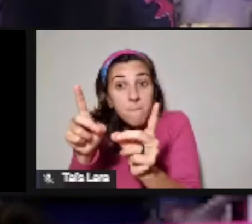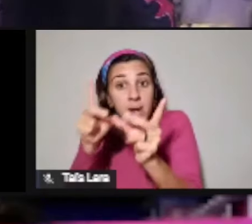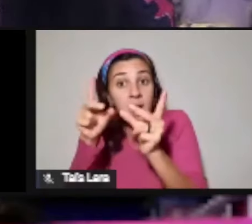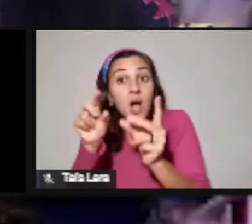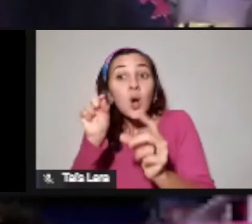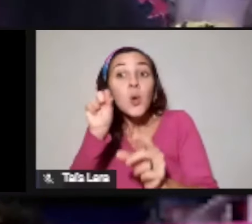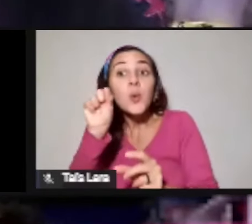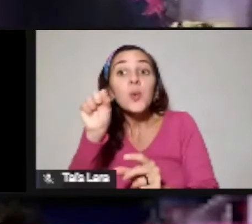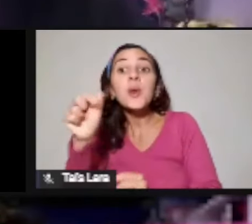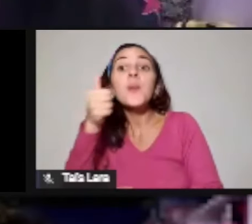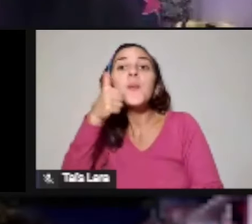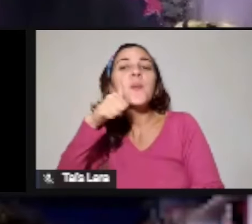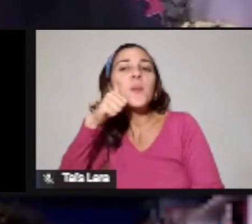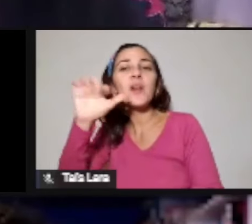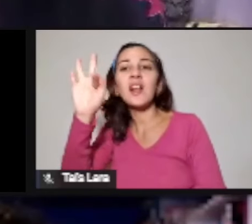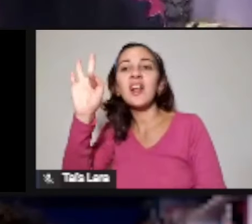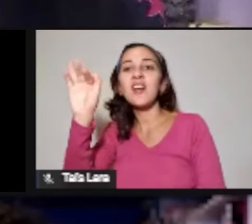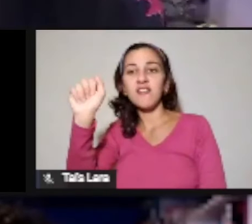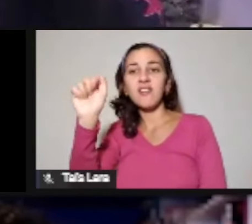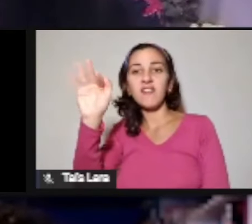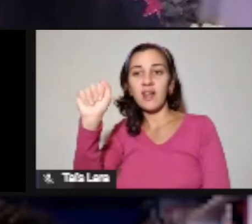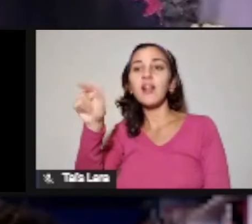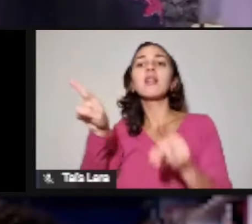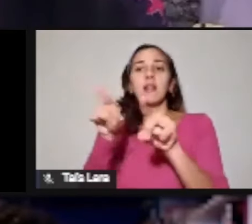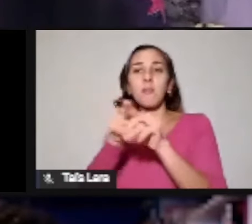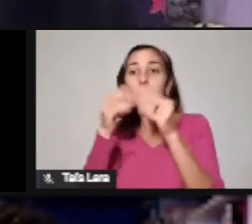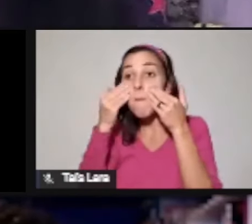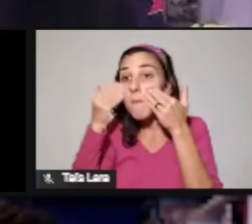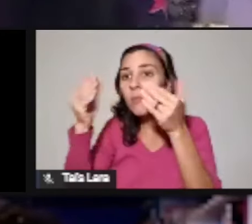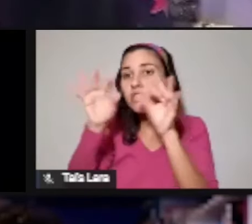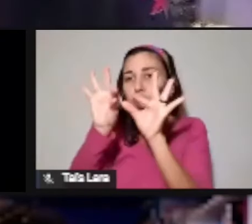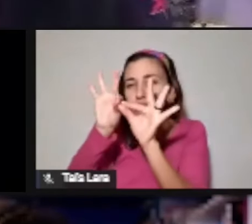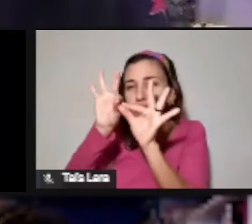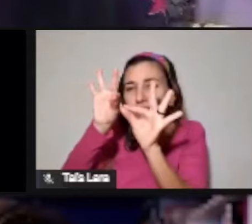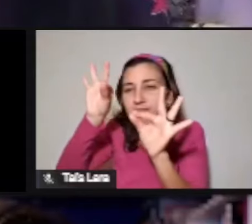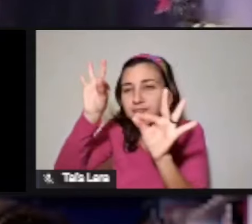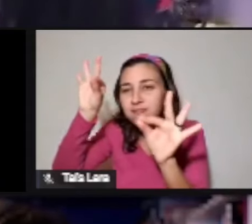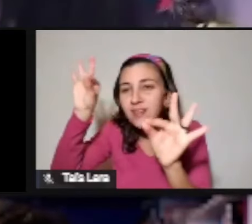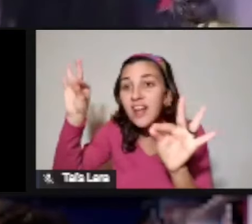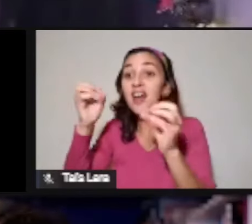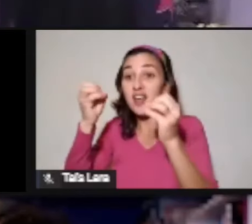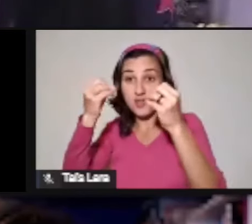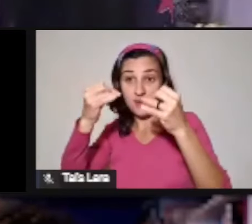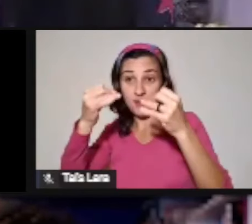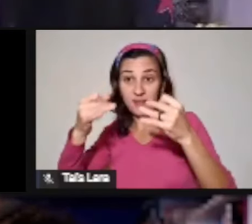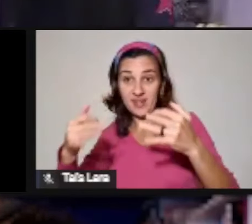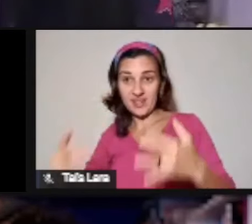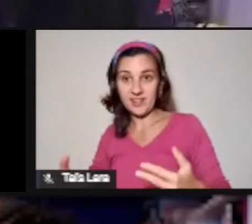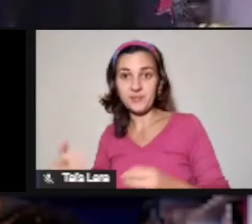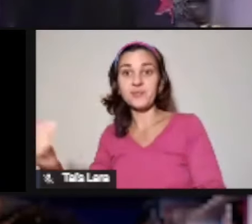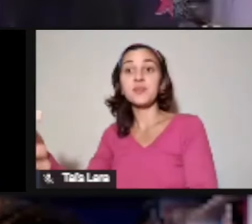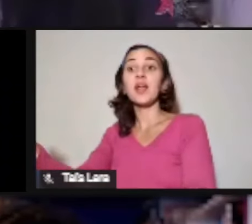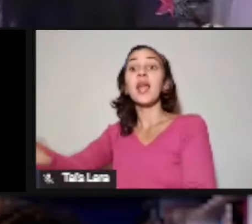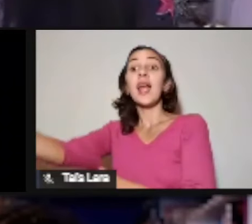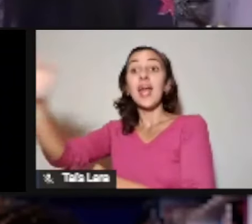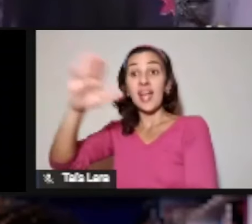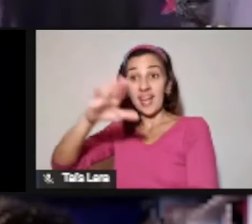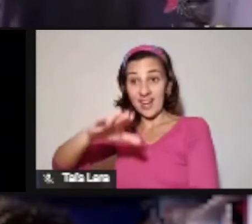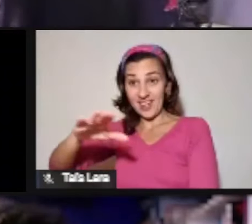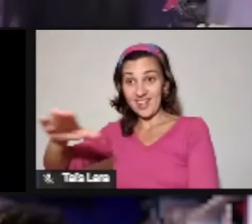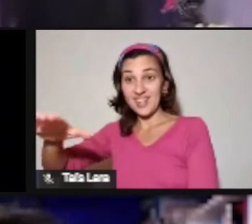dela, aberta, cor de rosa, tá? Com todos os símbolos que a gente vai, já vai explicar. Gente, crianças e adolescentes têm